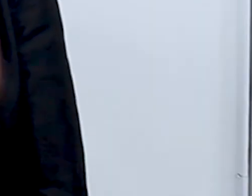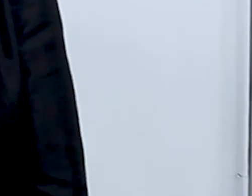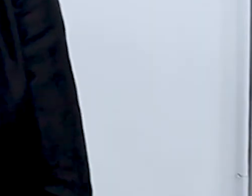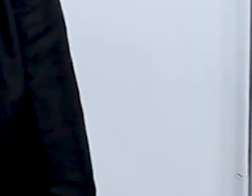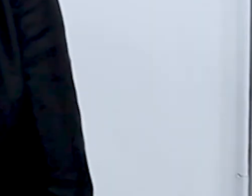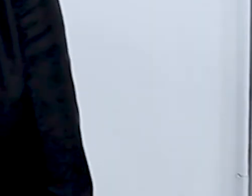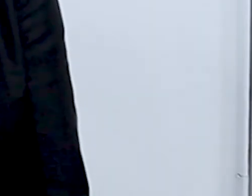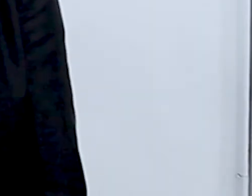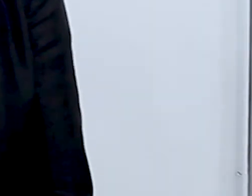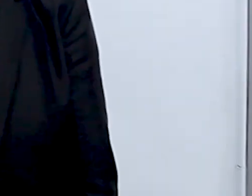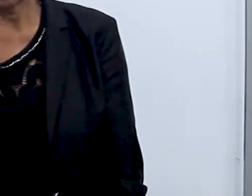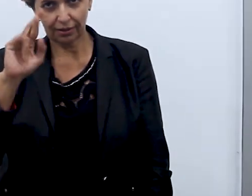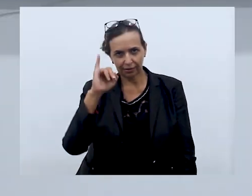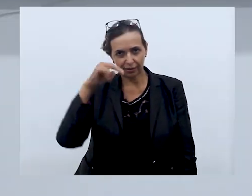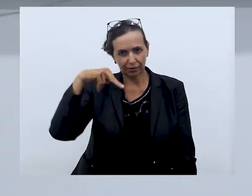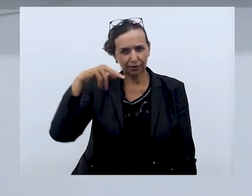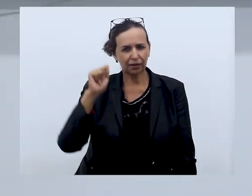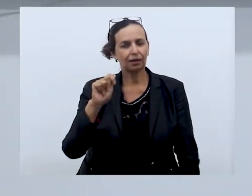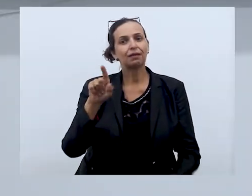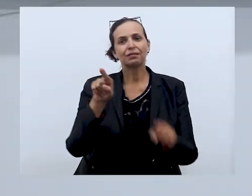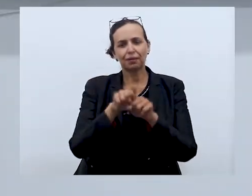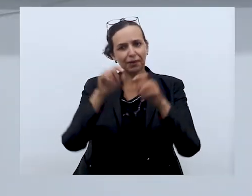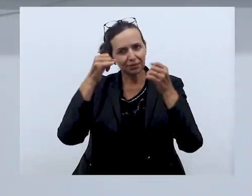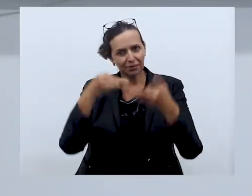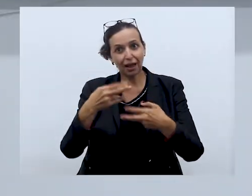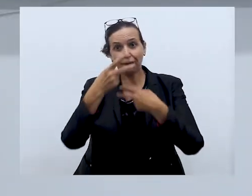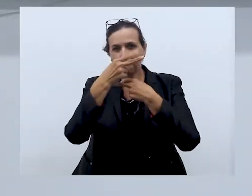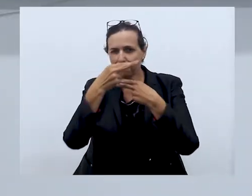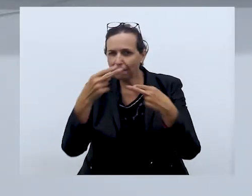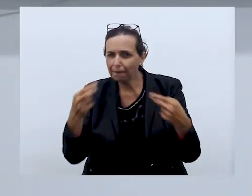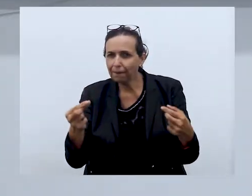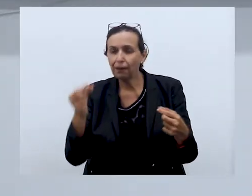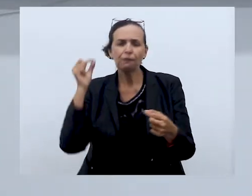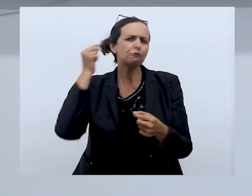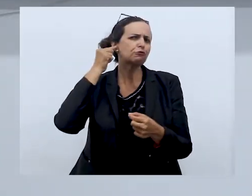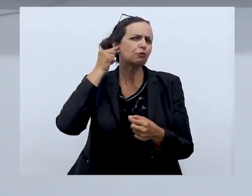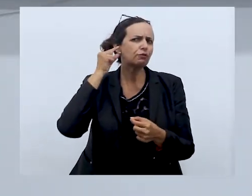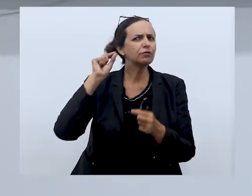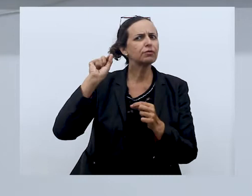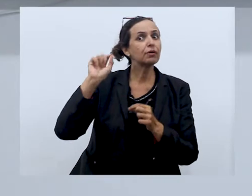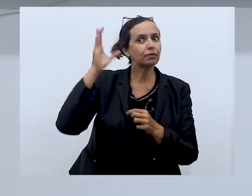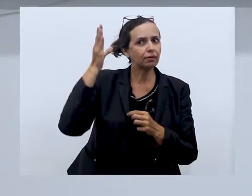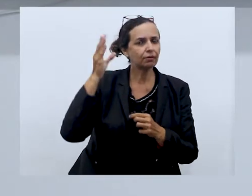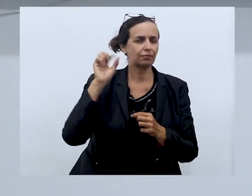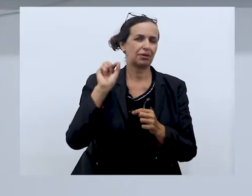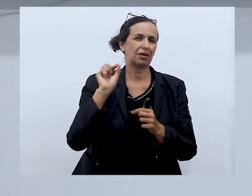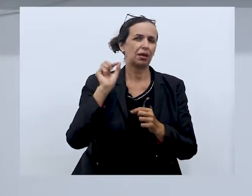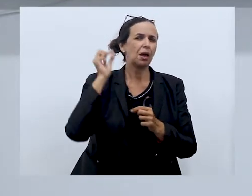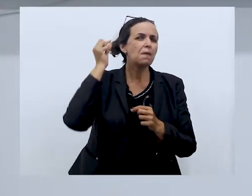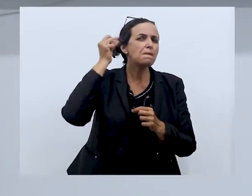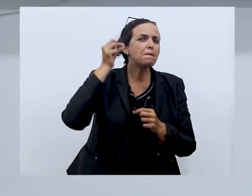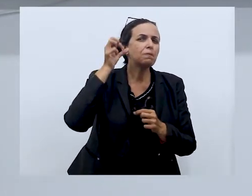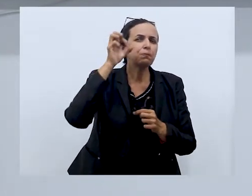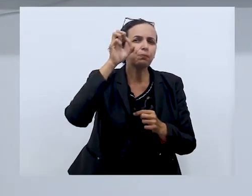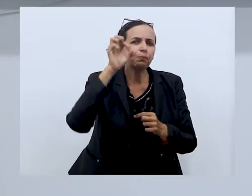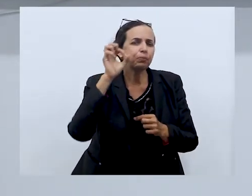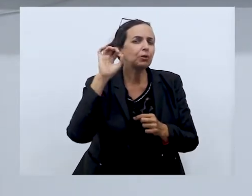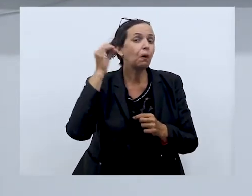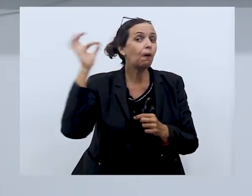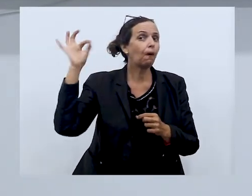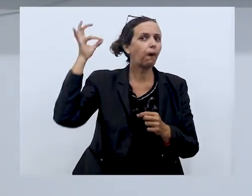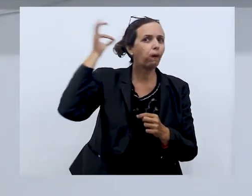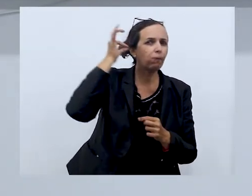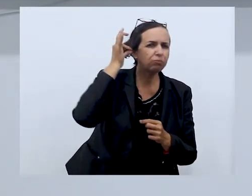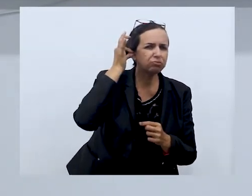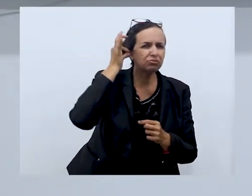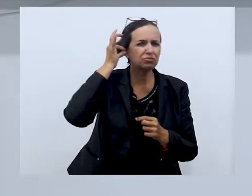oftalmologista. Oi, meu nome é Karina e eu vou falar sobre corpos estranhos. No ouvido, o que são corpos estranhos? Podem